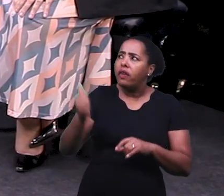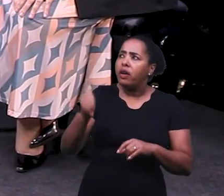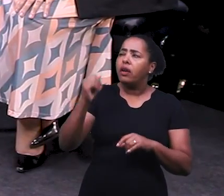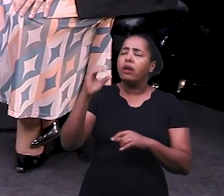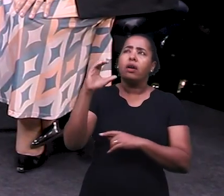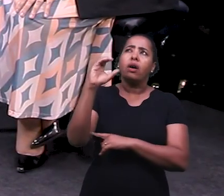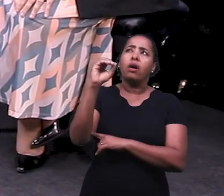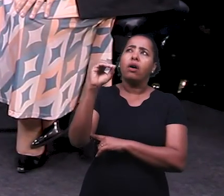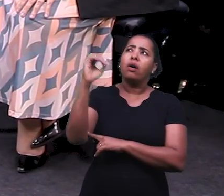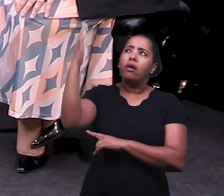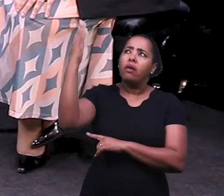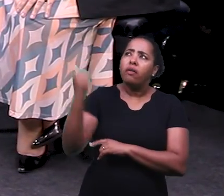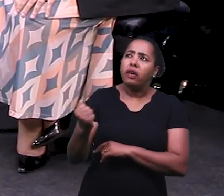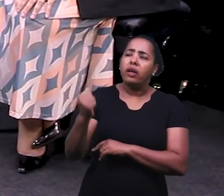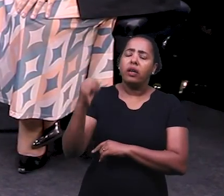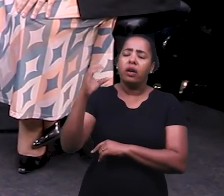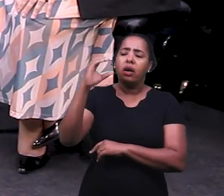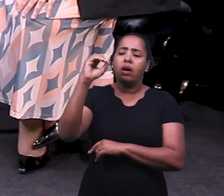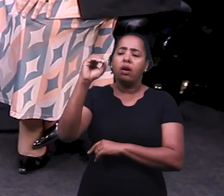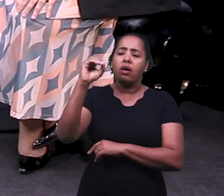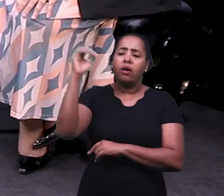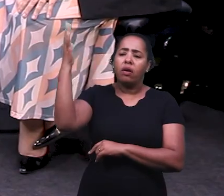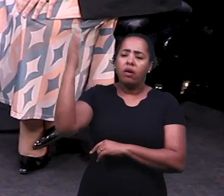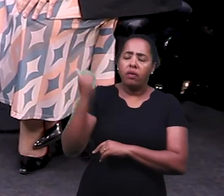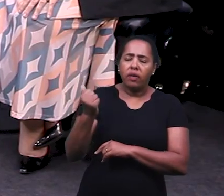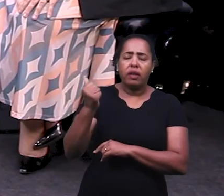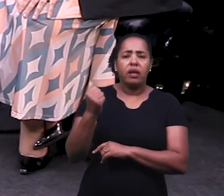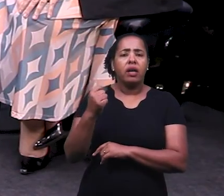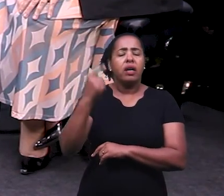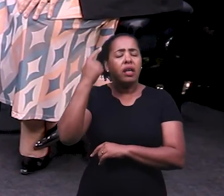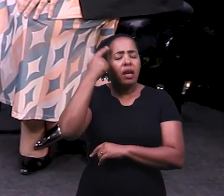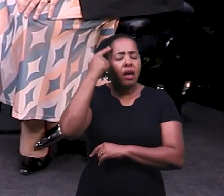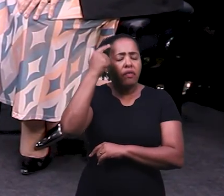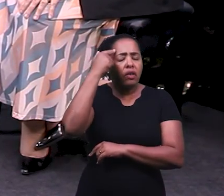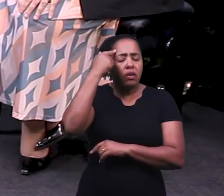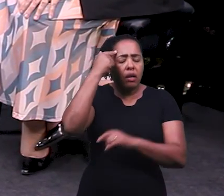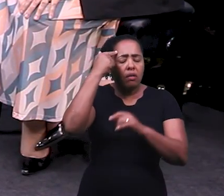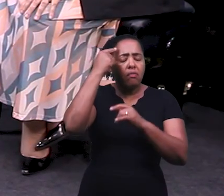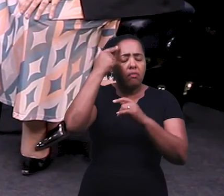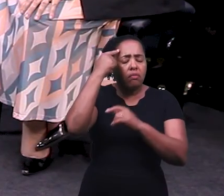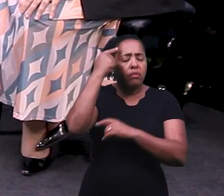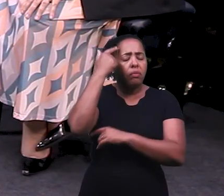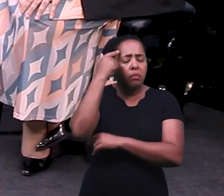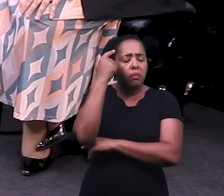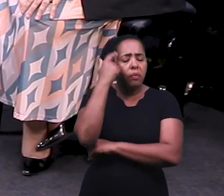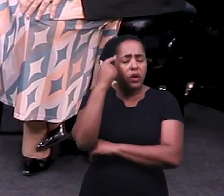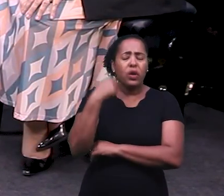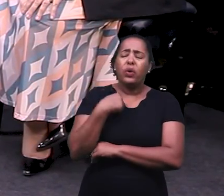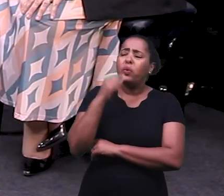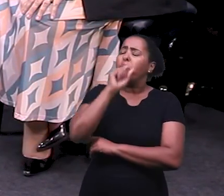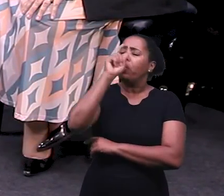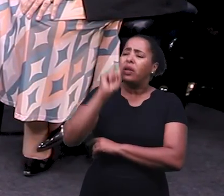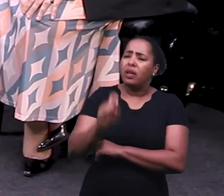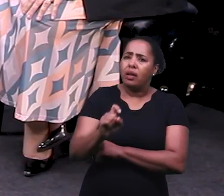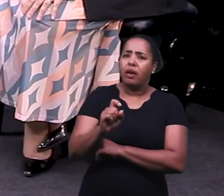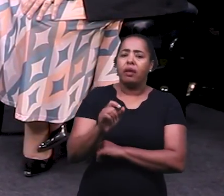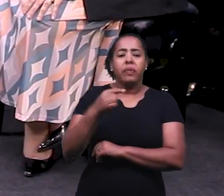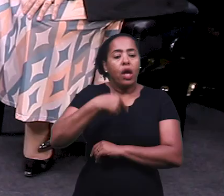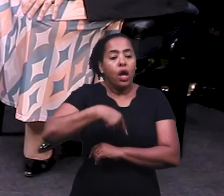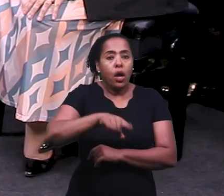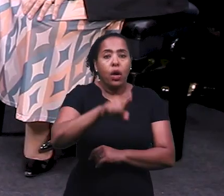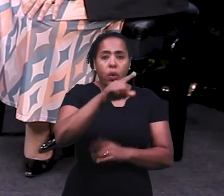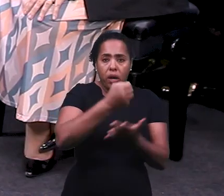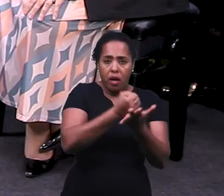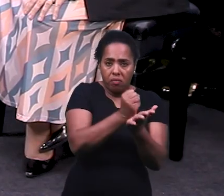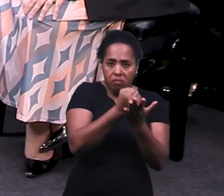só esse refrão. Ó venha, só isso, mais nada. E aquilo ficou na minha cabeça. Falei, gente, o